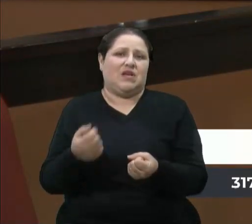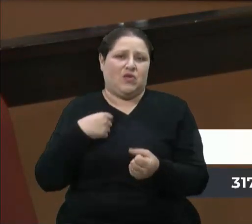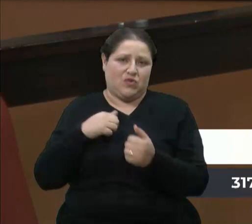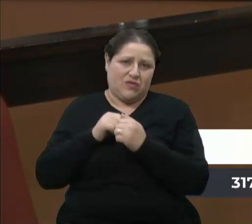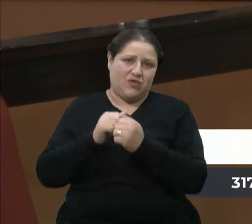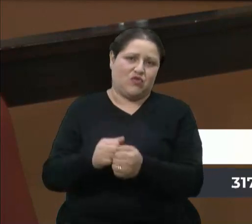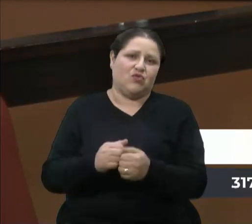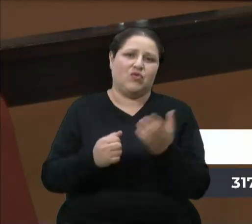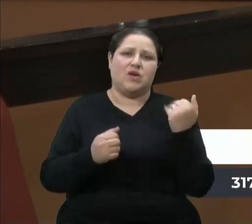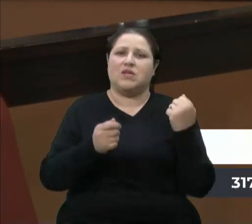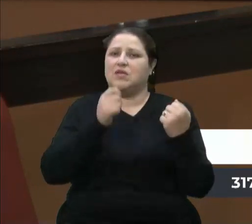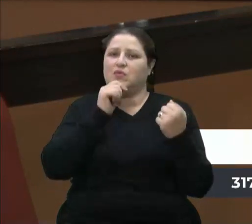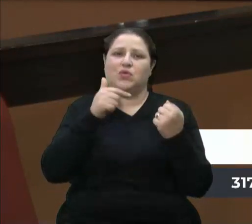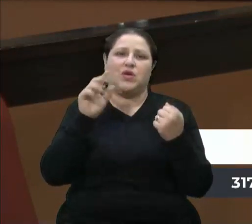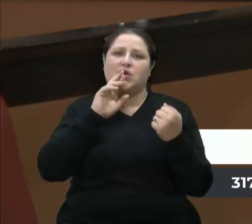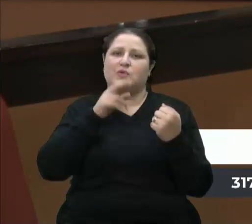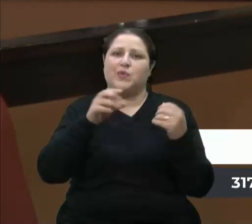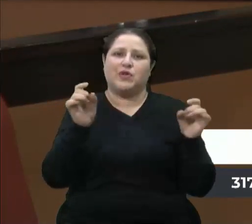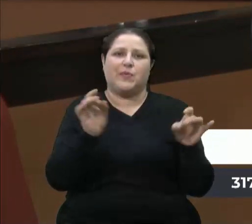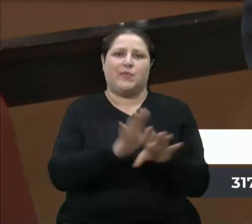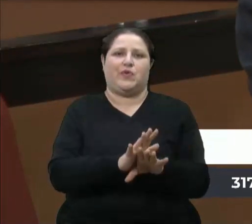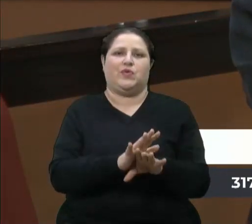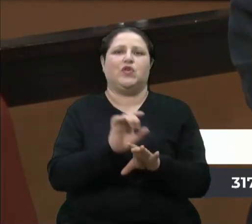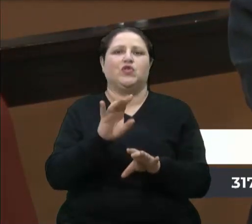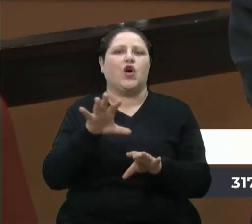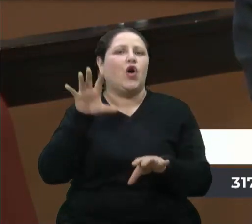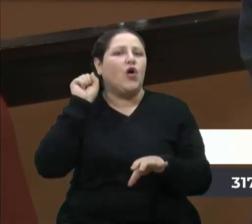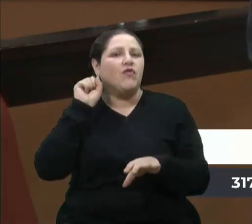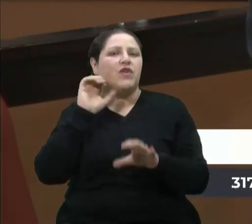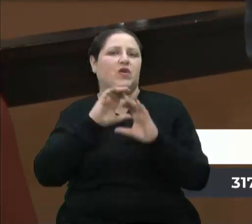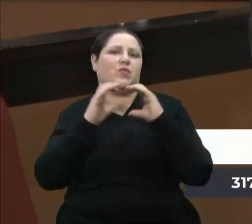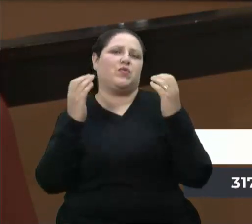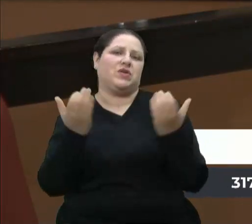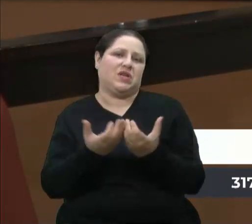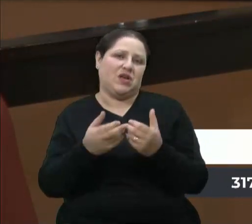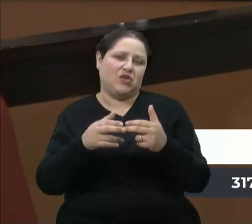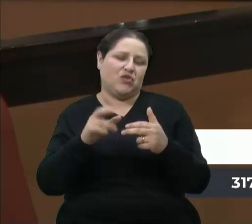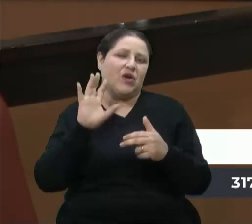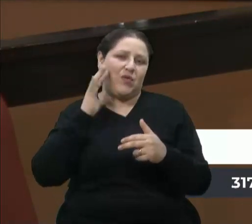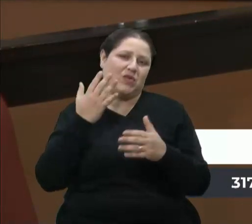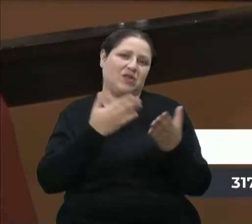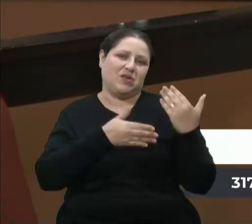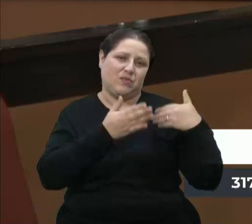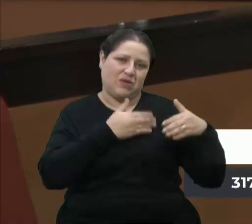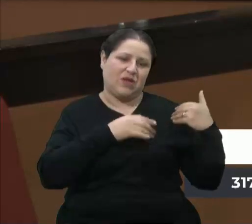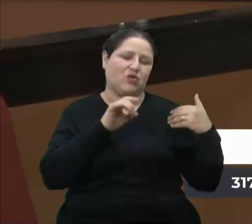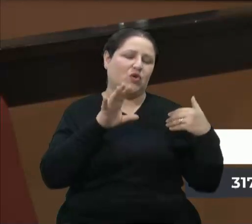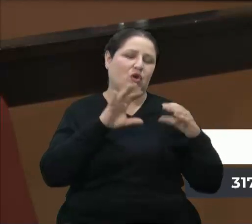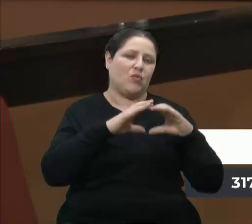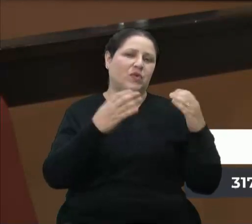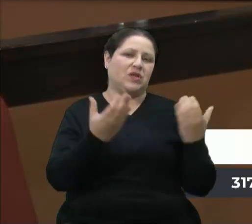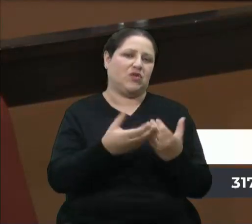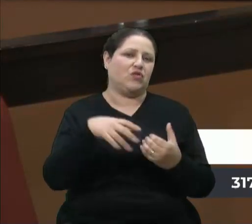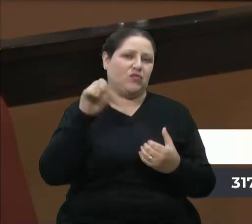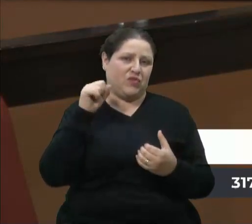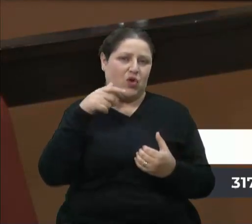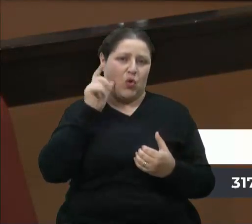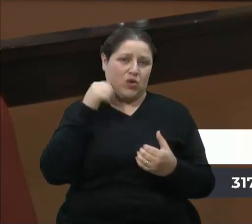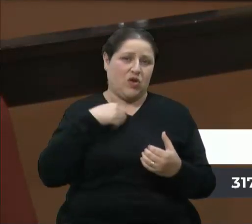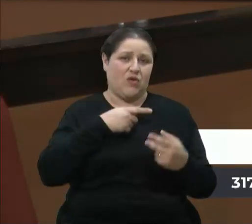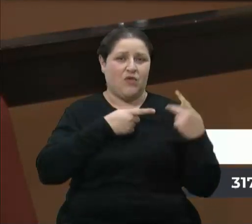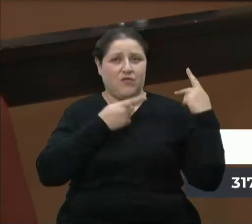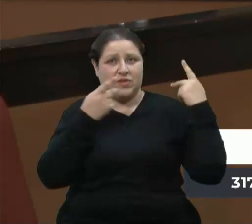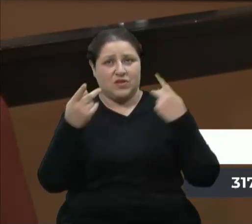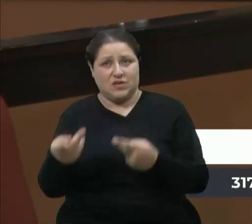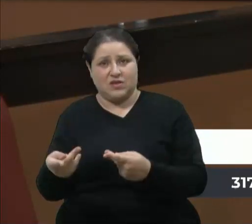era definitivo que ia ser lá, era ouvir a comunidade. É isso que aconteceu, ouvir. Agora eu passei lá ontem, está